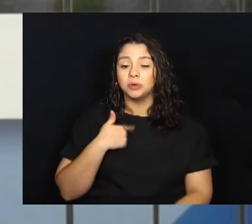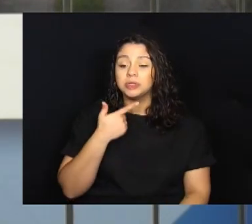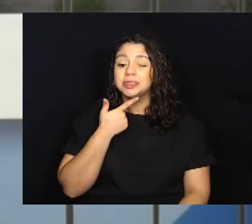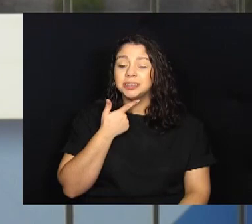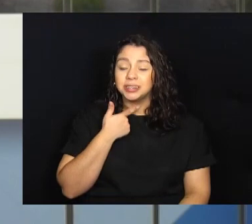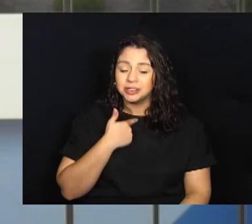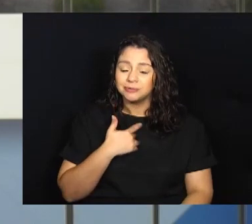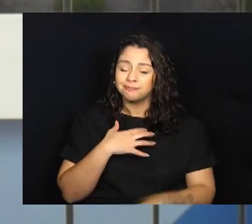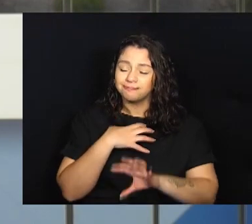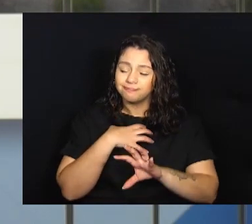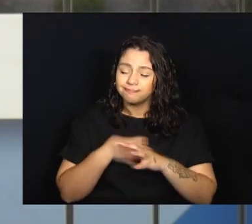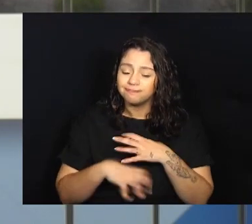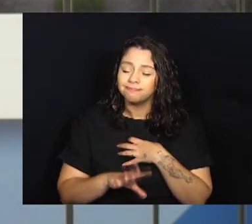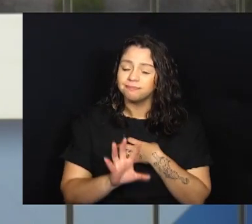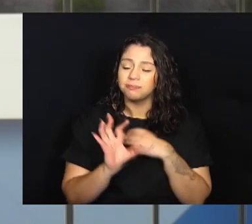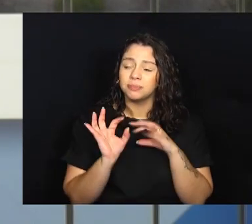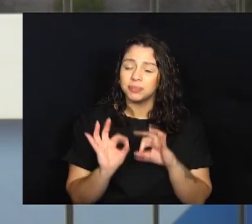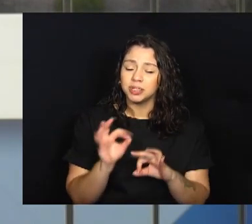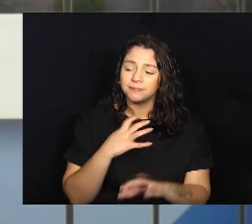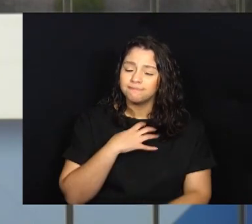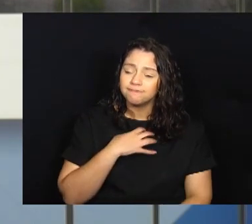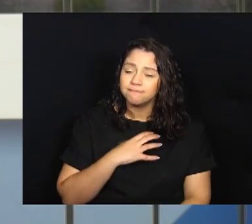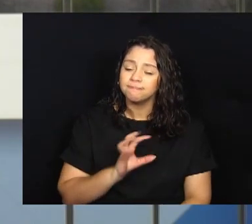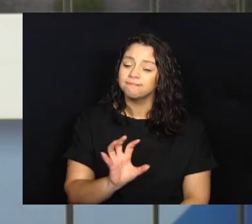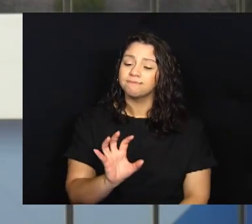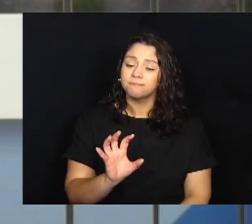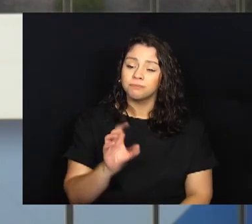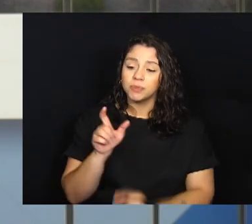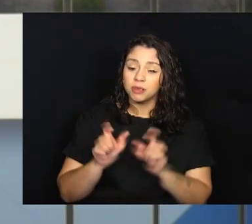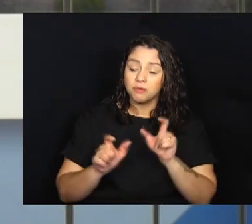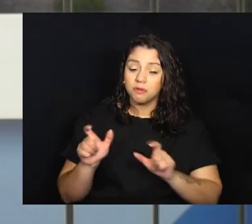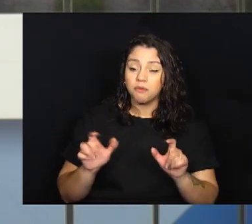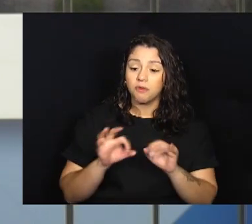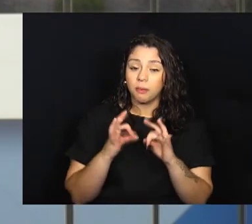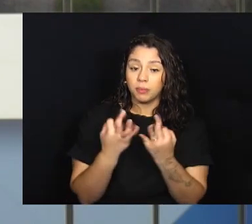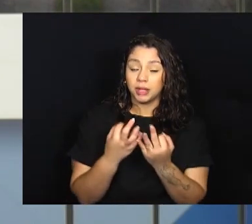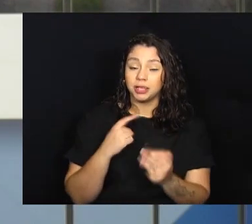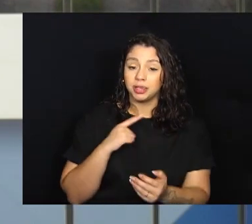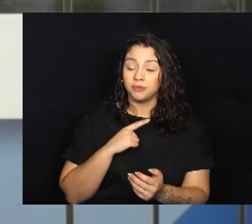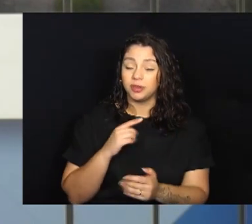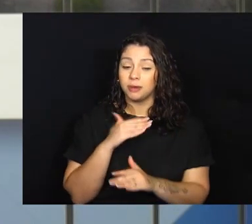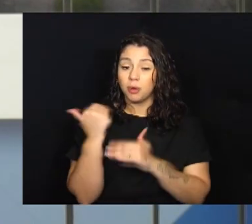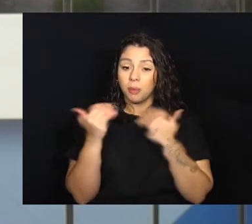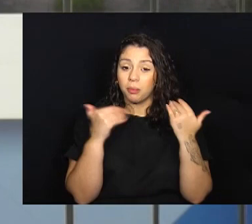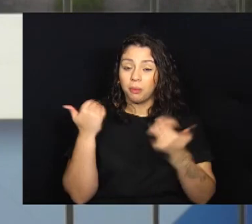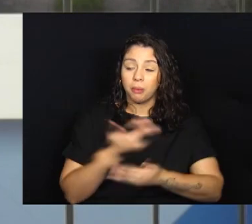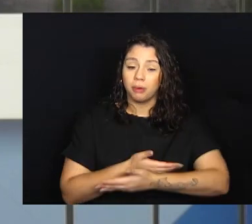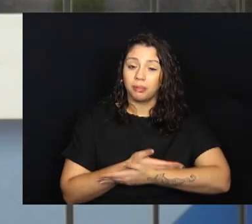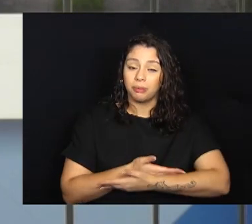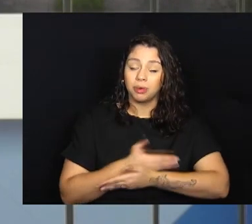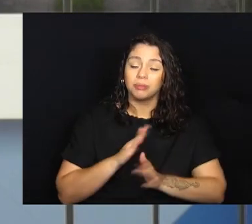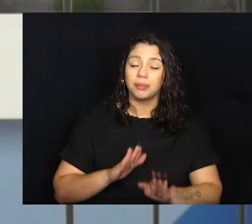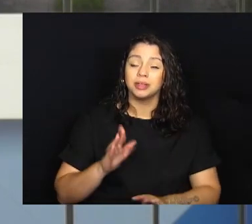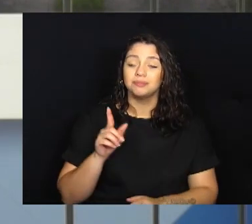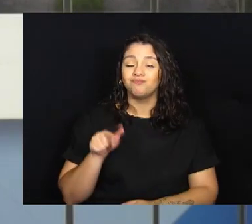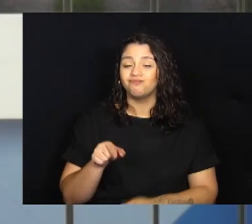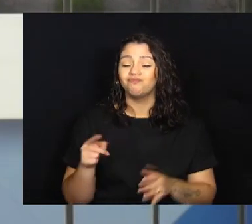condolências também para a família que passou por essa situação, mas eu entendo que essa situação, ela precisa